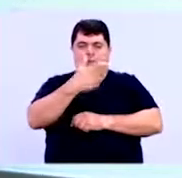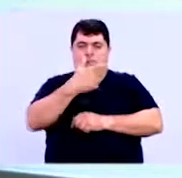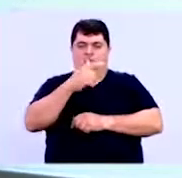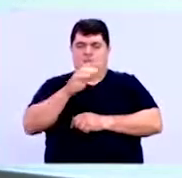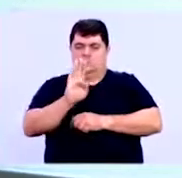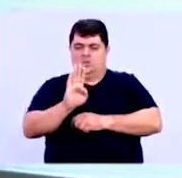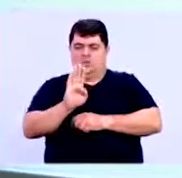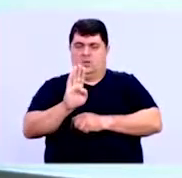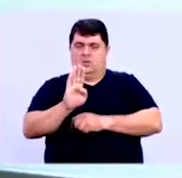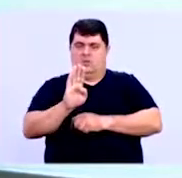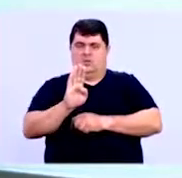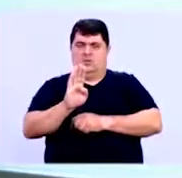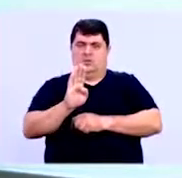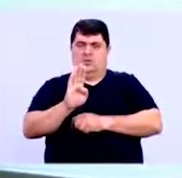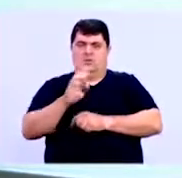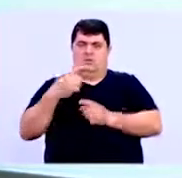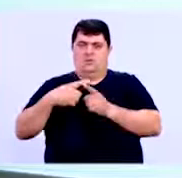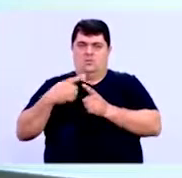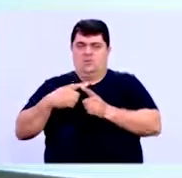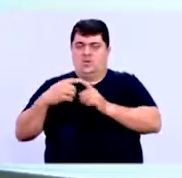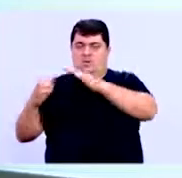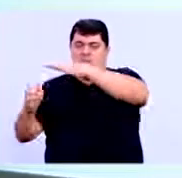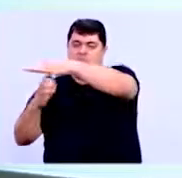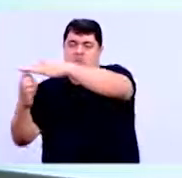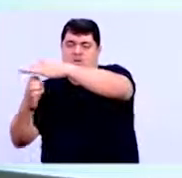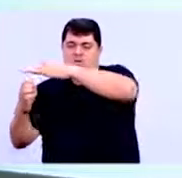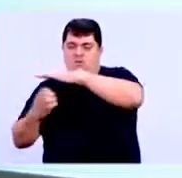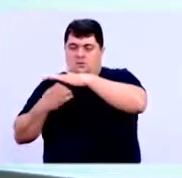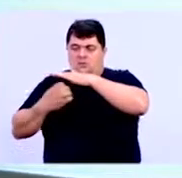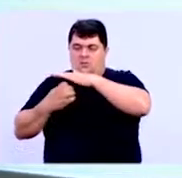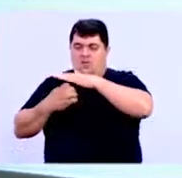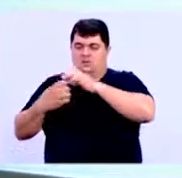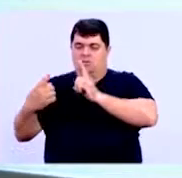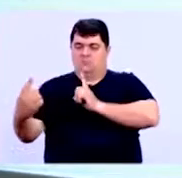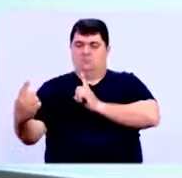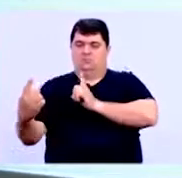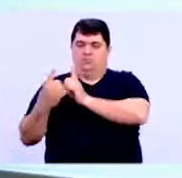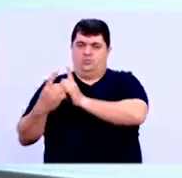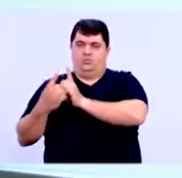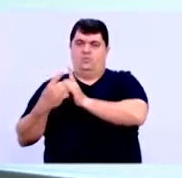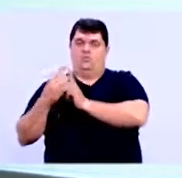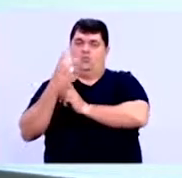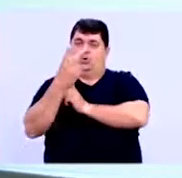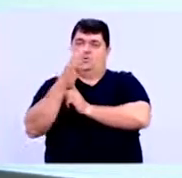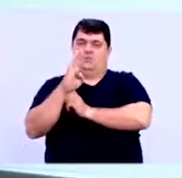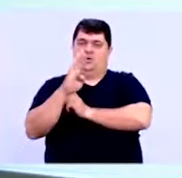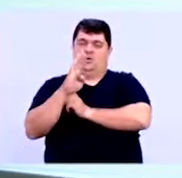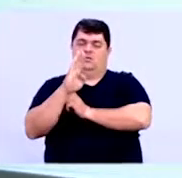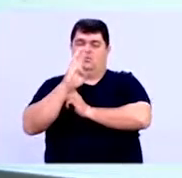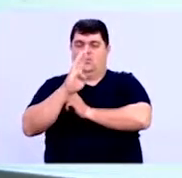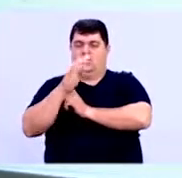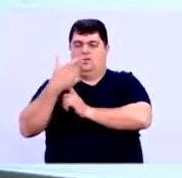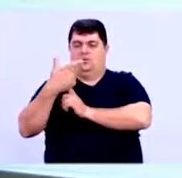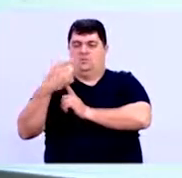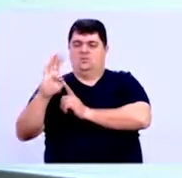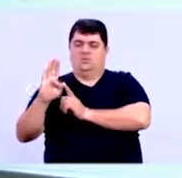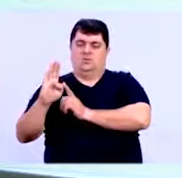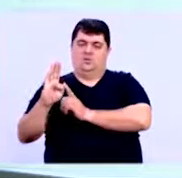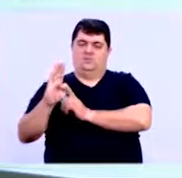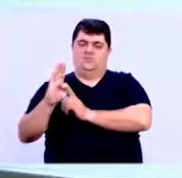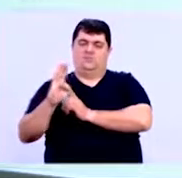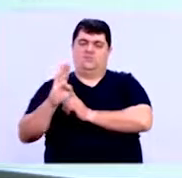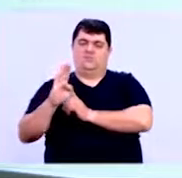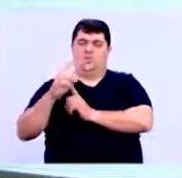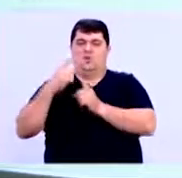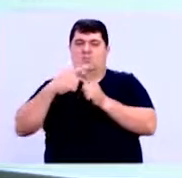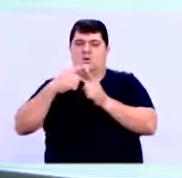gente entende a palavra cliente, não podemos associar simplesmente ao consumidor final, e sim a relação entre